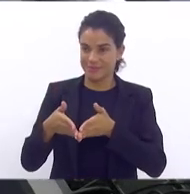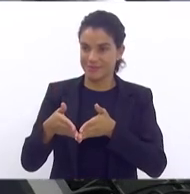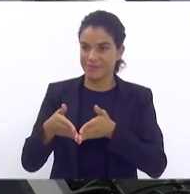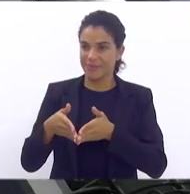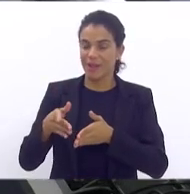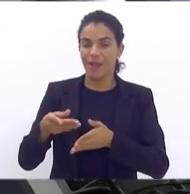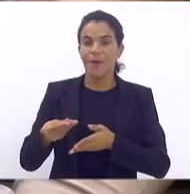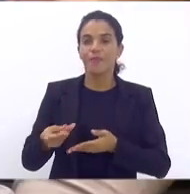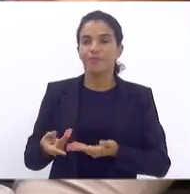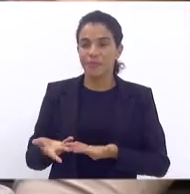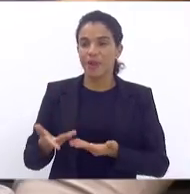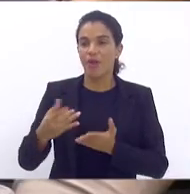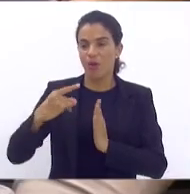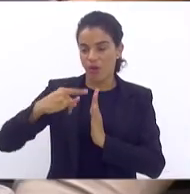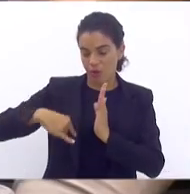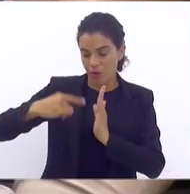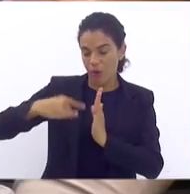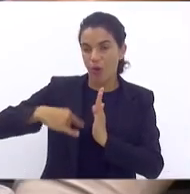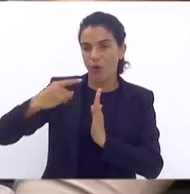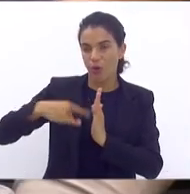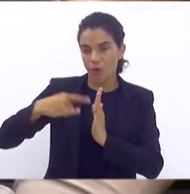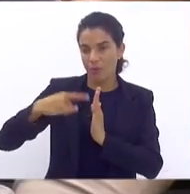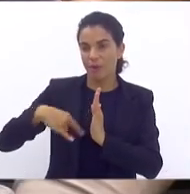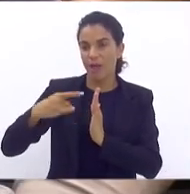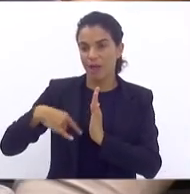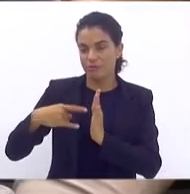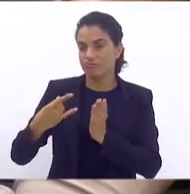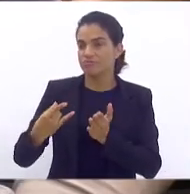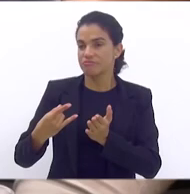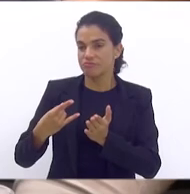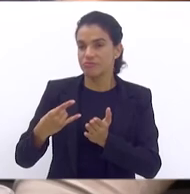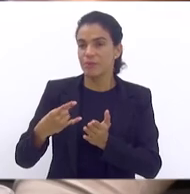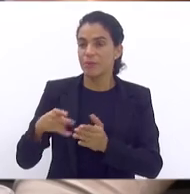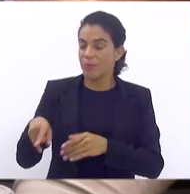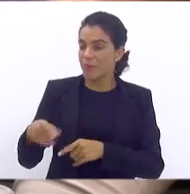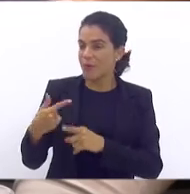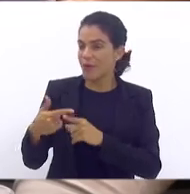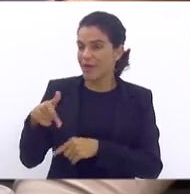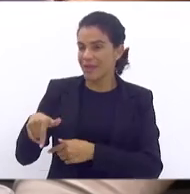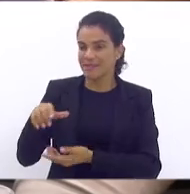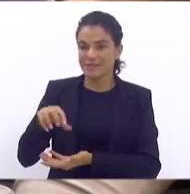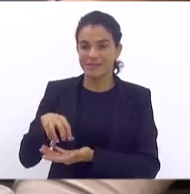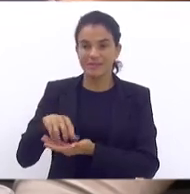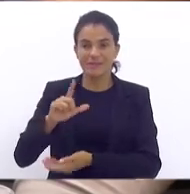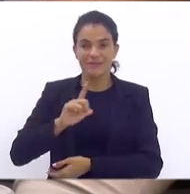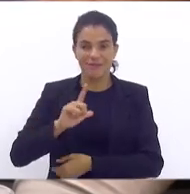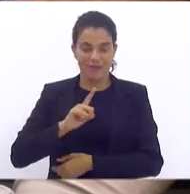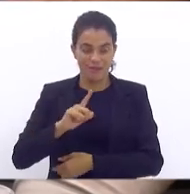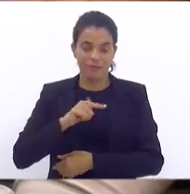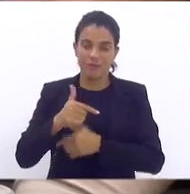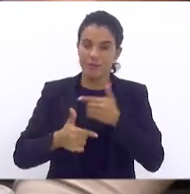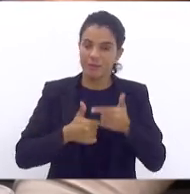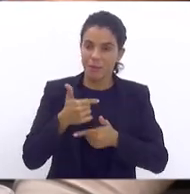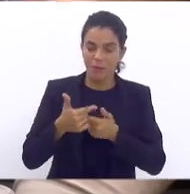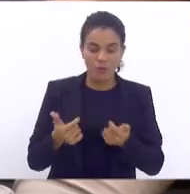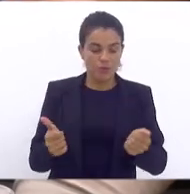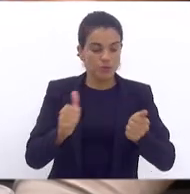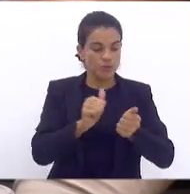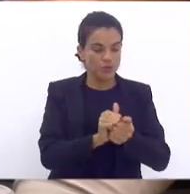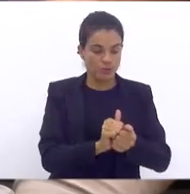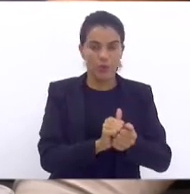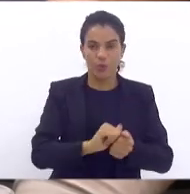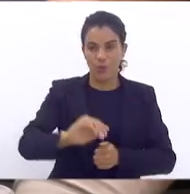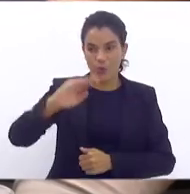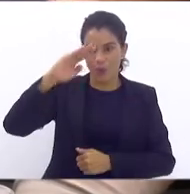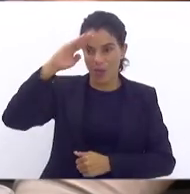ele dá o despacho às diversas autoridades. Porque essa agência ela vai ter trabalho com a Capitania dos Portos, mas também com a Autoridade